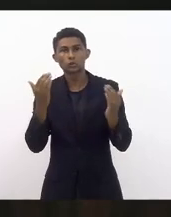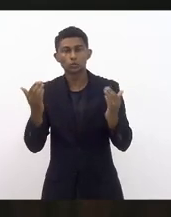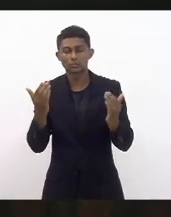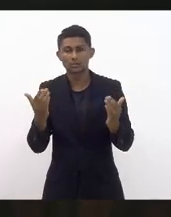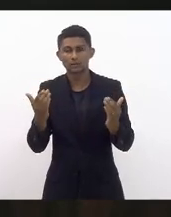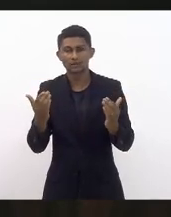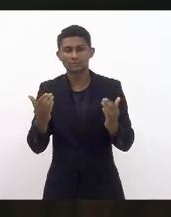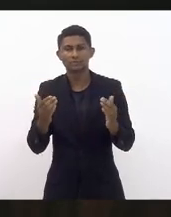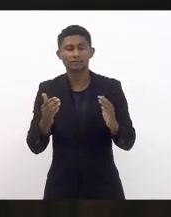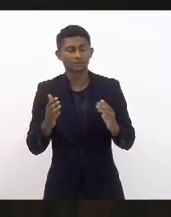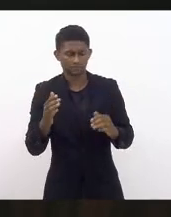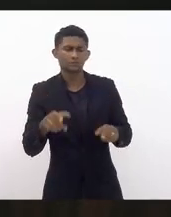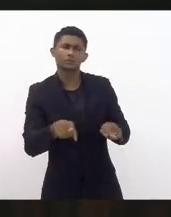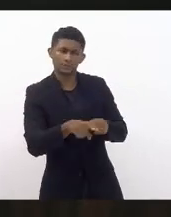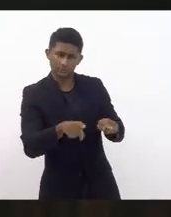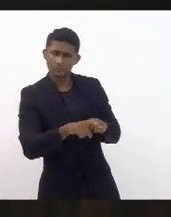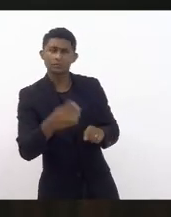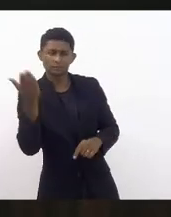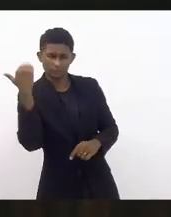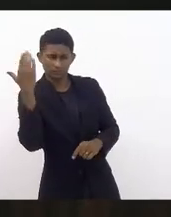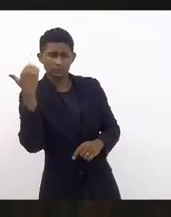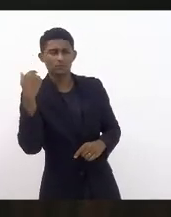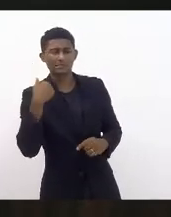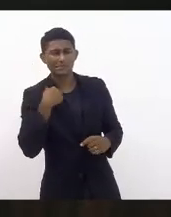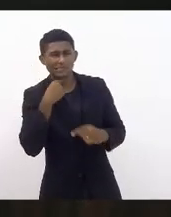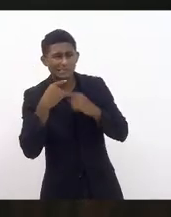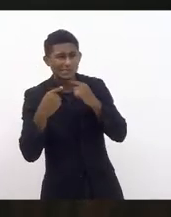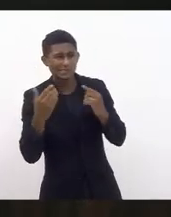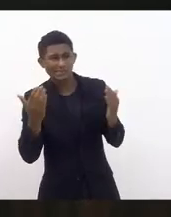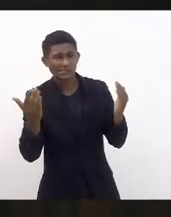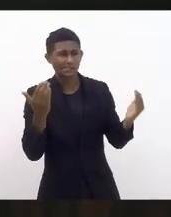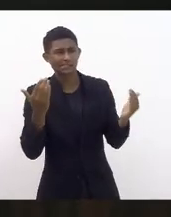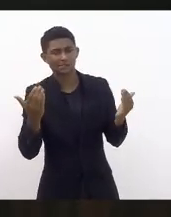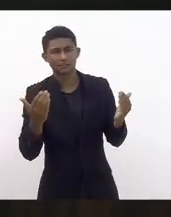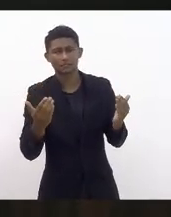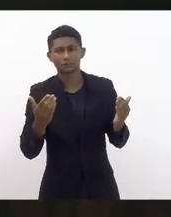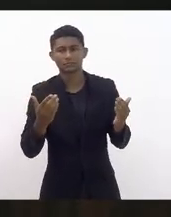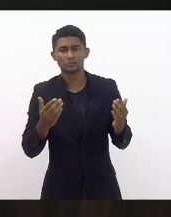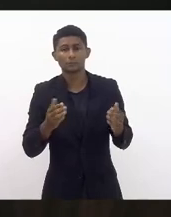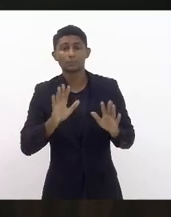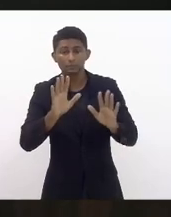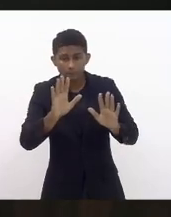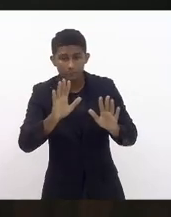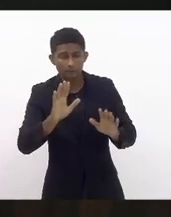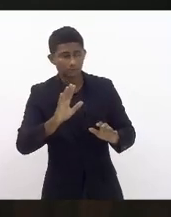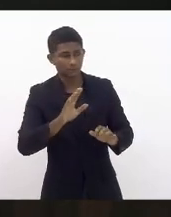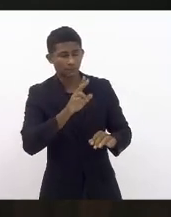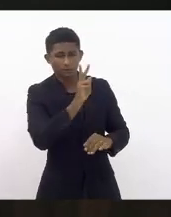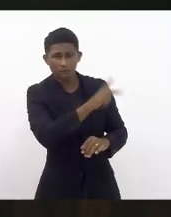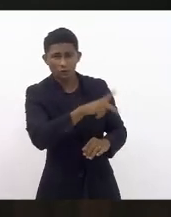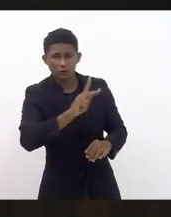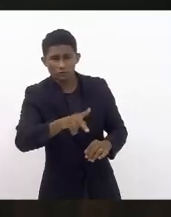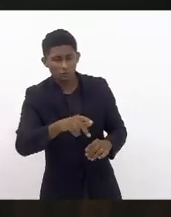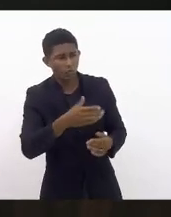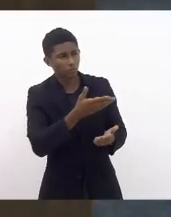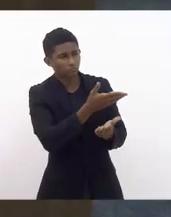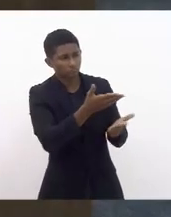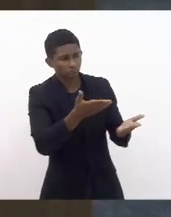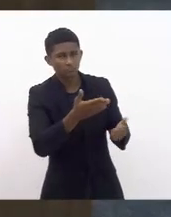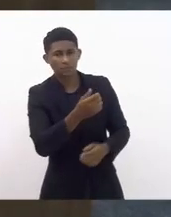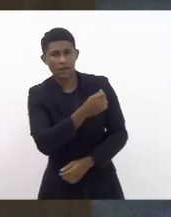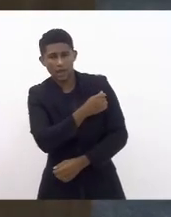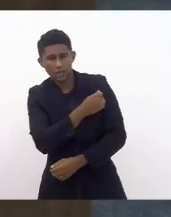tive dúvidas. E nós escutamos... Nós escutamos os professores, os alunos,